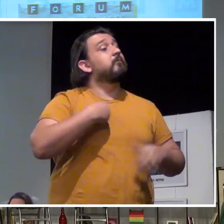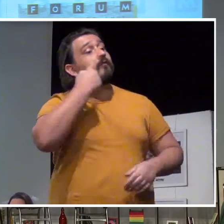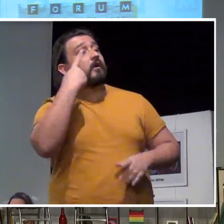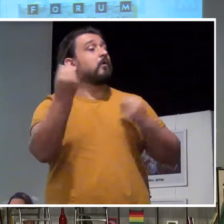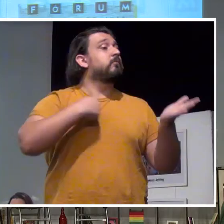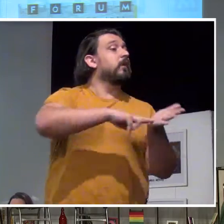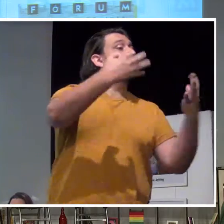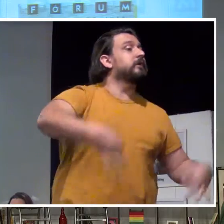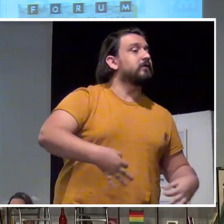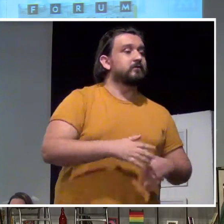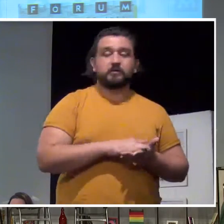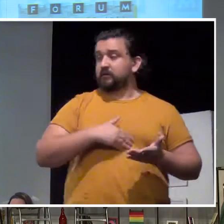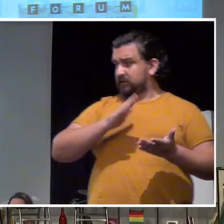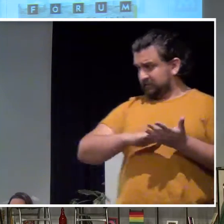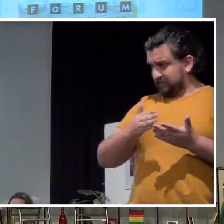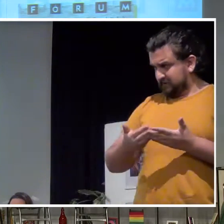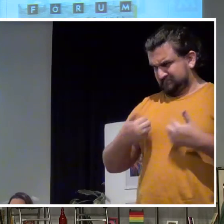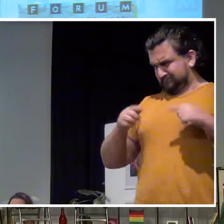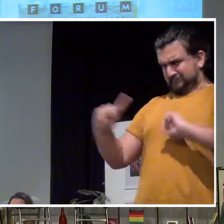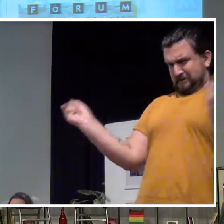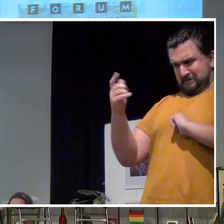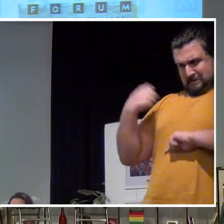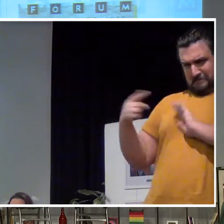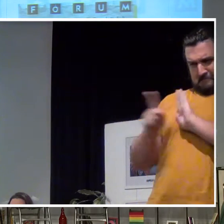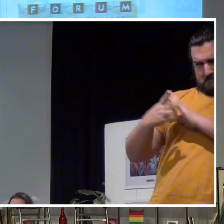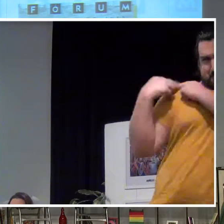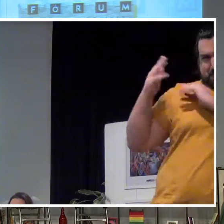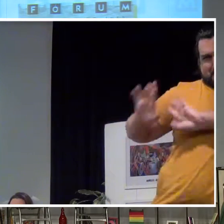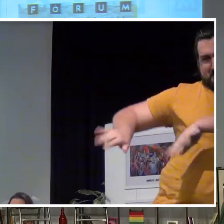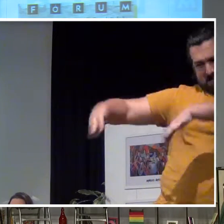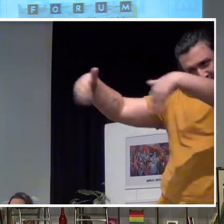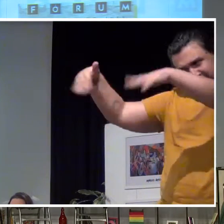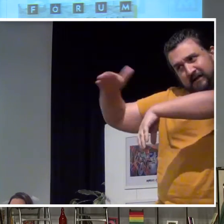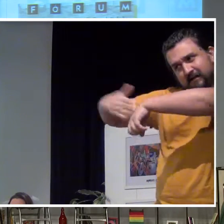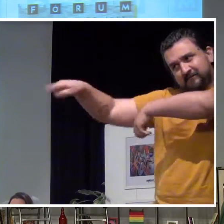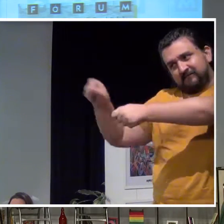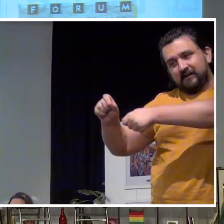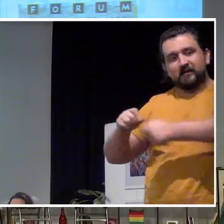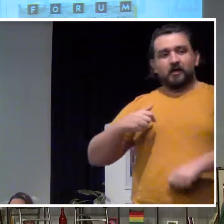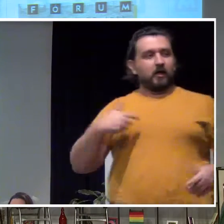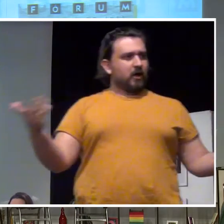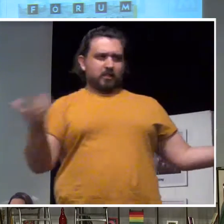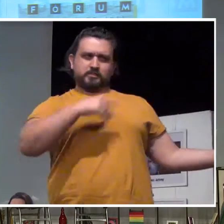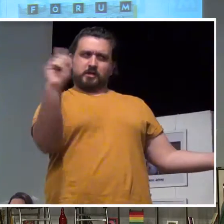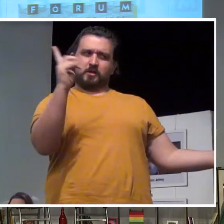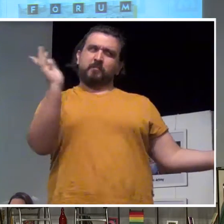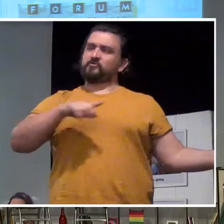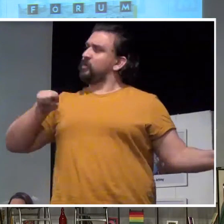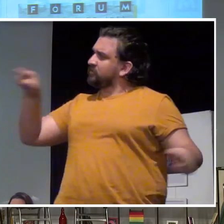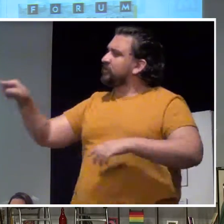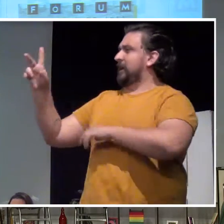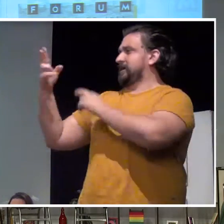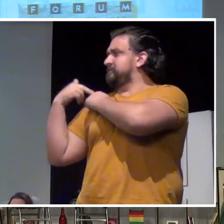qual é o vocabulário. E o intérprete dizendo, não é da minha responsabilidade, é sua. Aí ele falando, não, professora, é